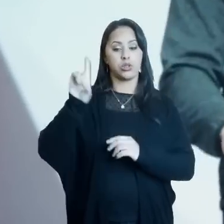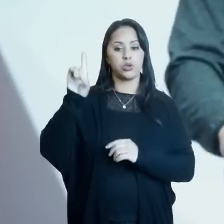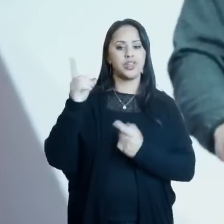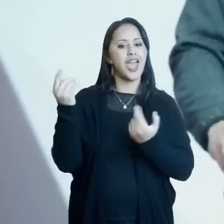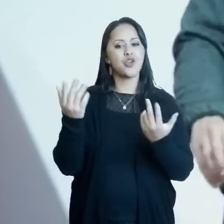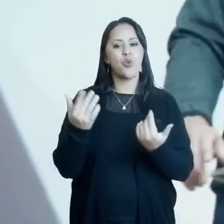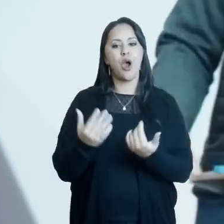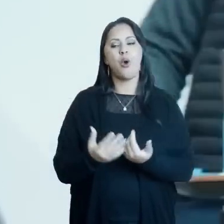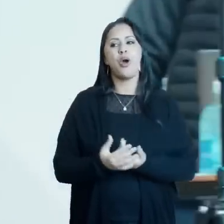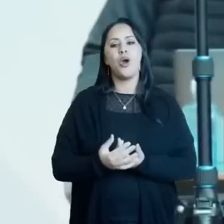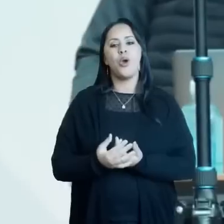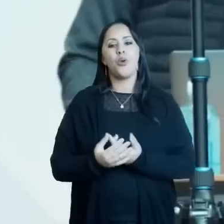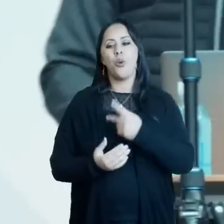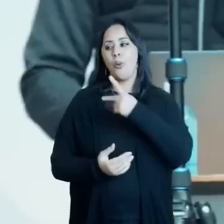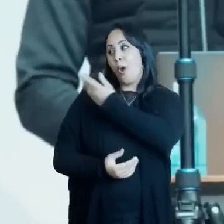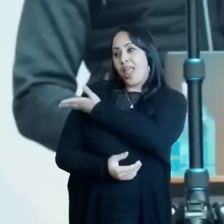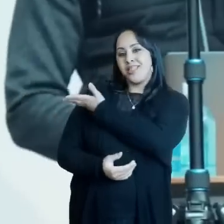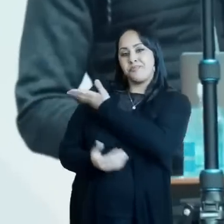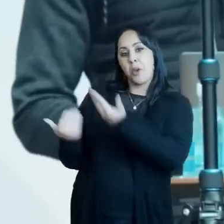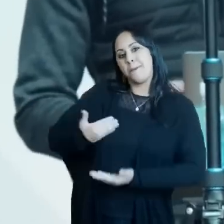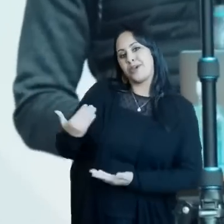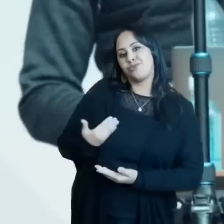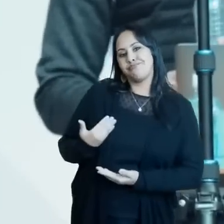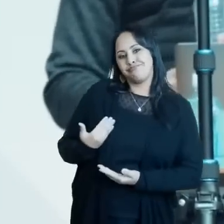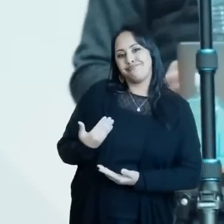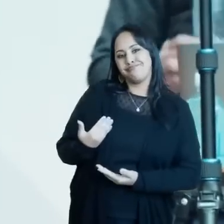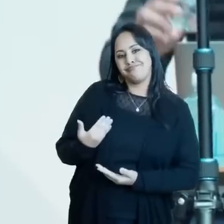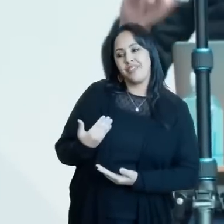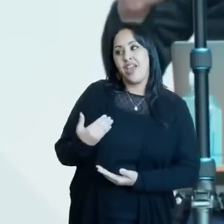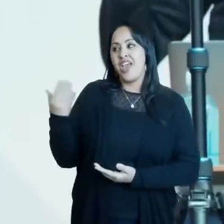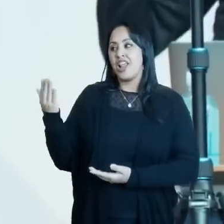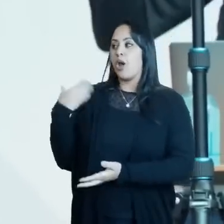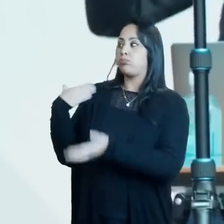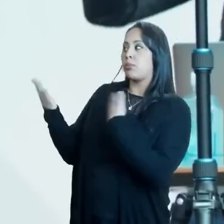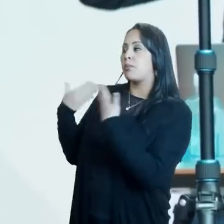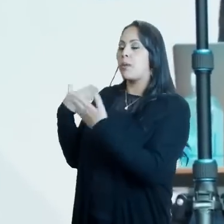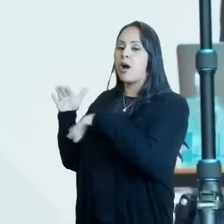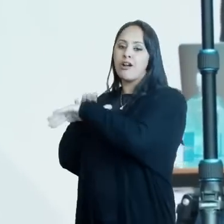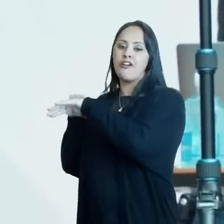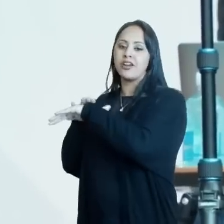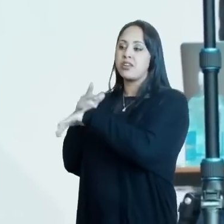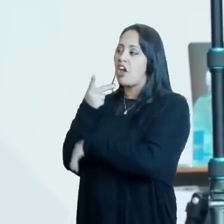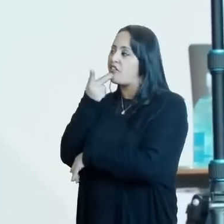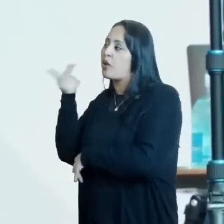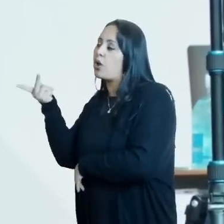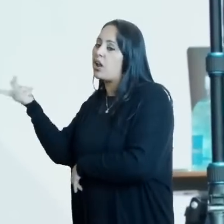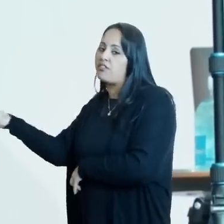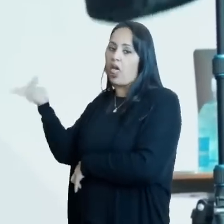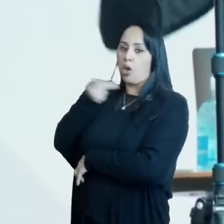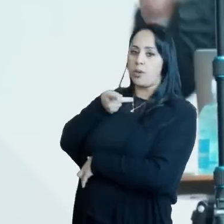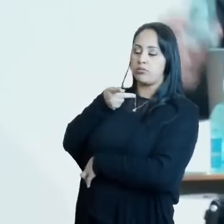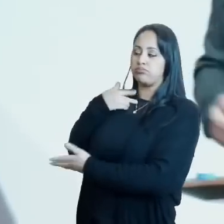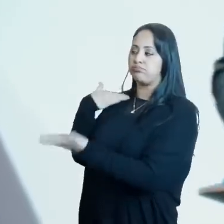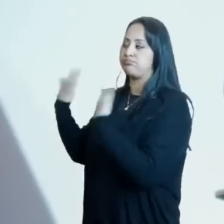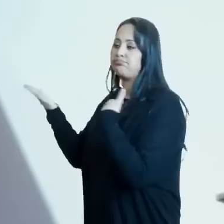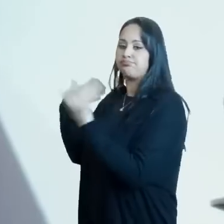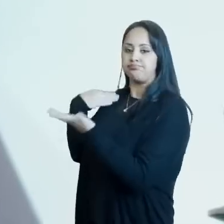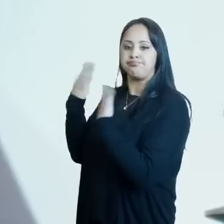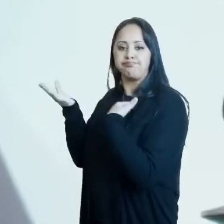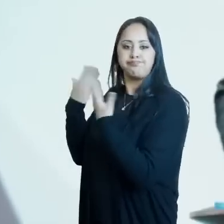com Pedro. Eu converso com ele conversa comigo, eu falo com ele fala comigo,